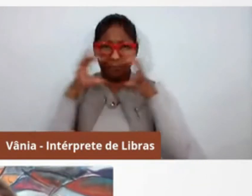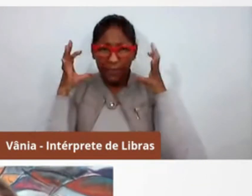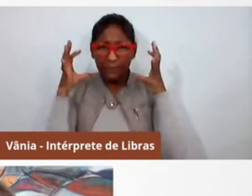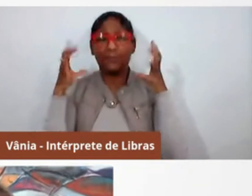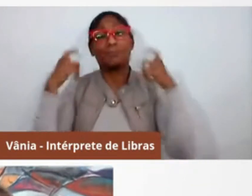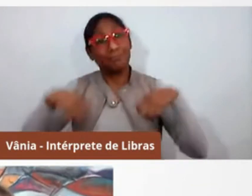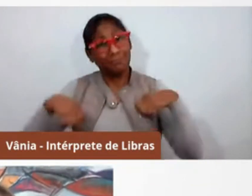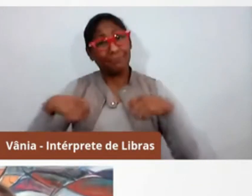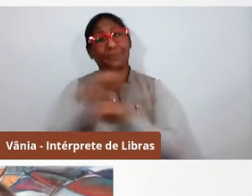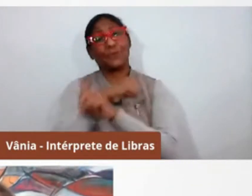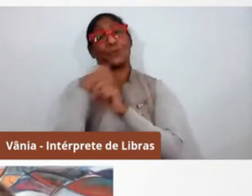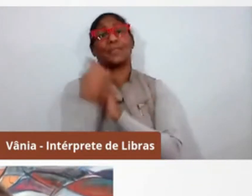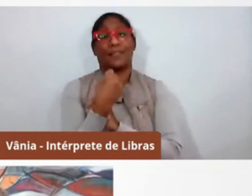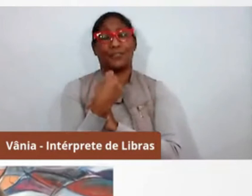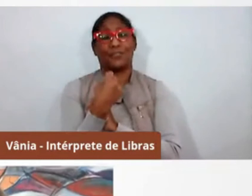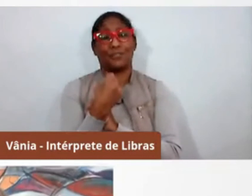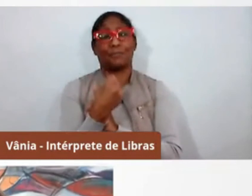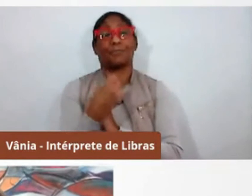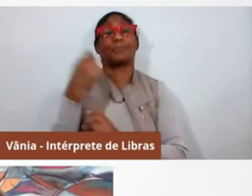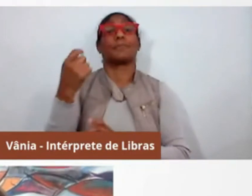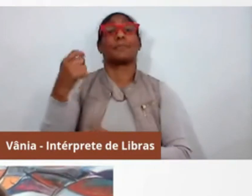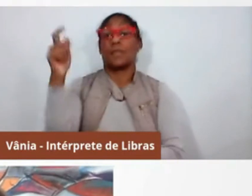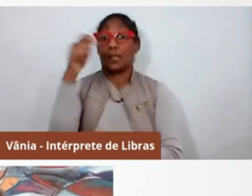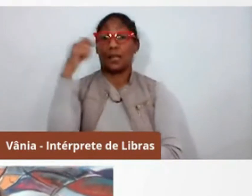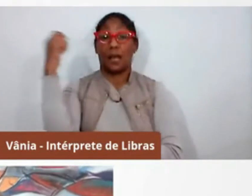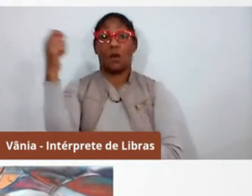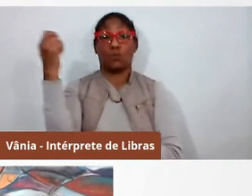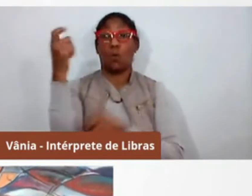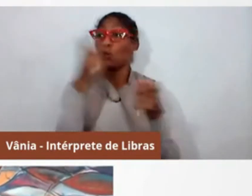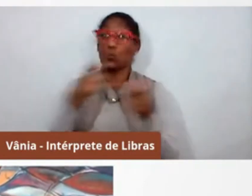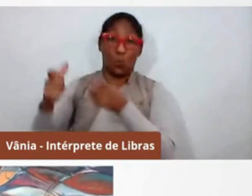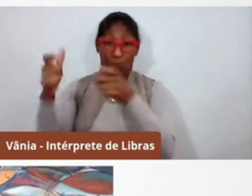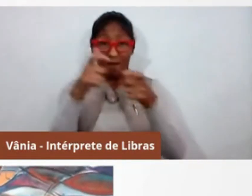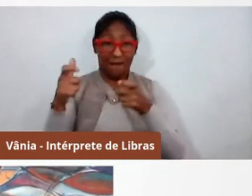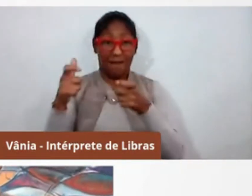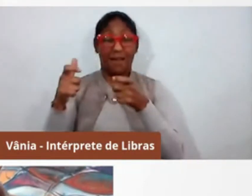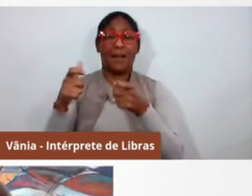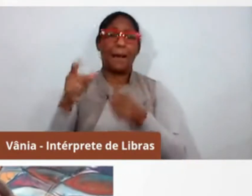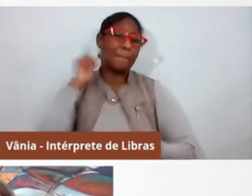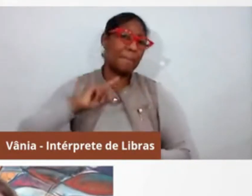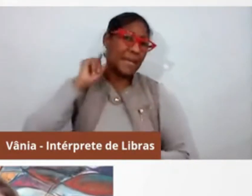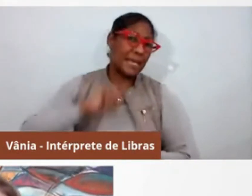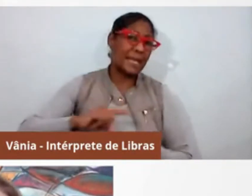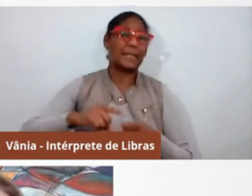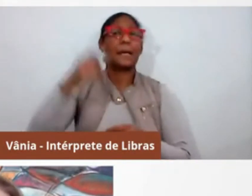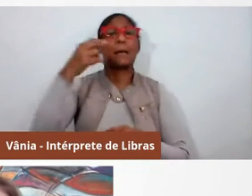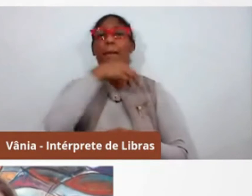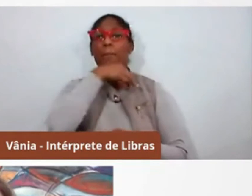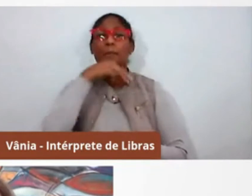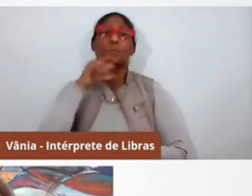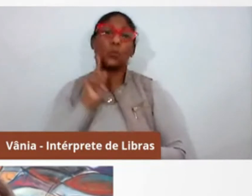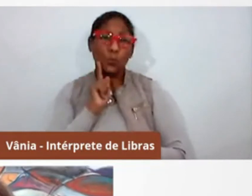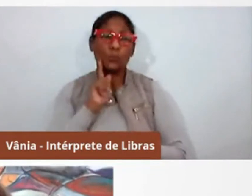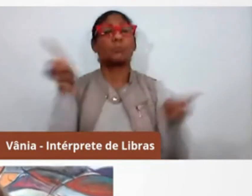protegido a sociedade gaúcha e de outros estados do Rio Grande do Sul, Minas Gerais e Mato Grosso do Sul, que são os que têm